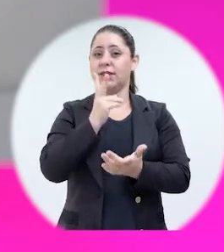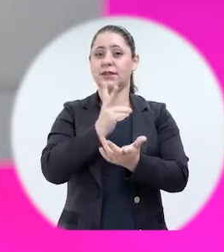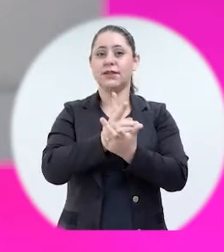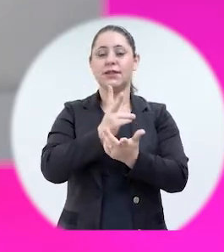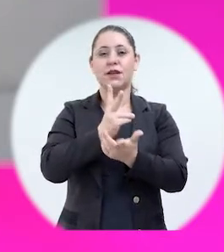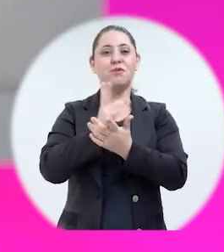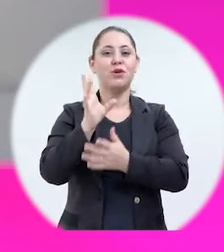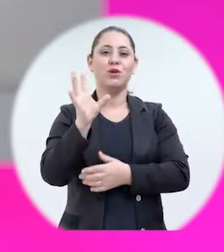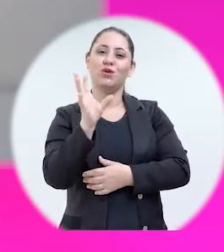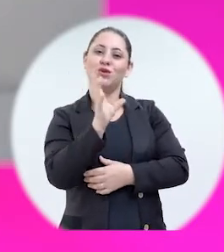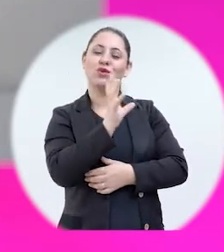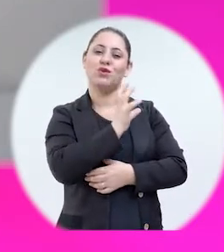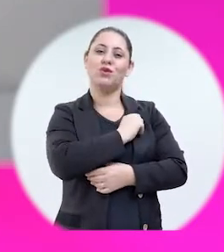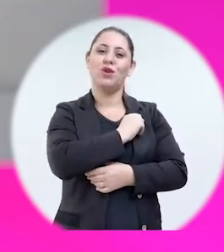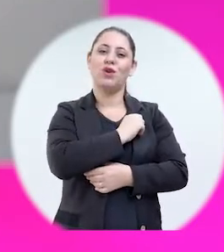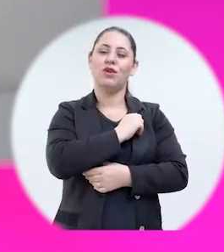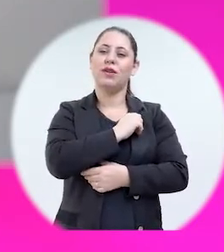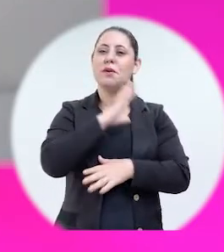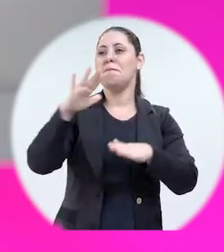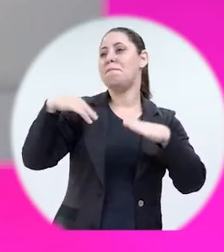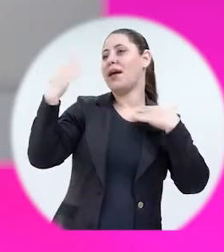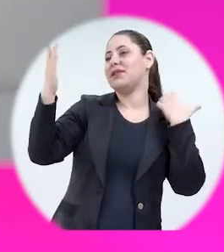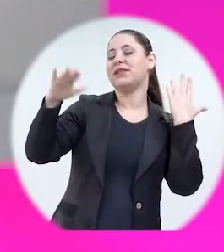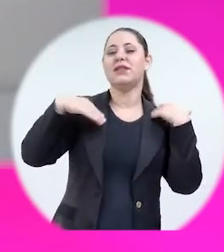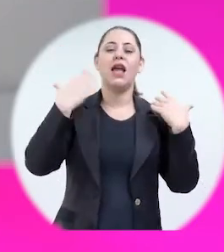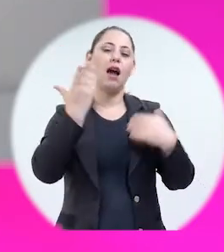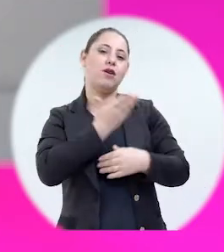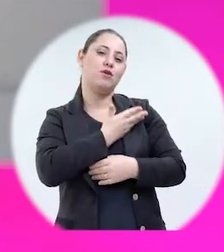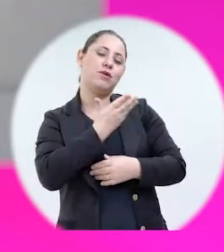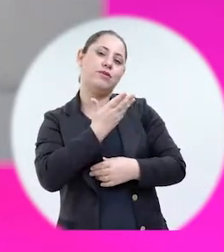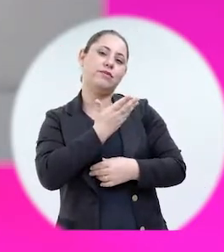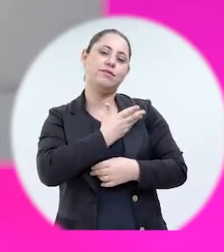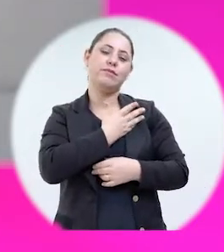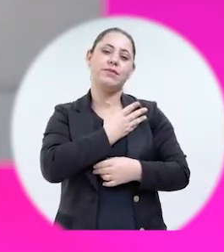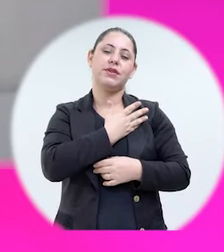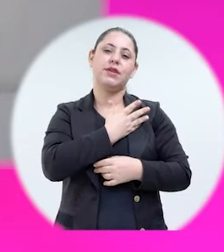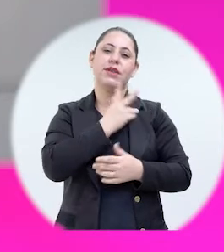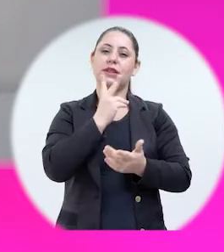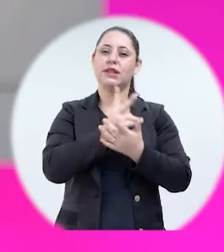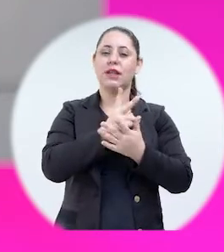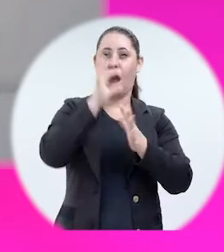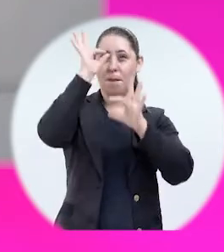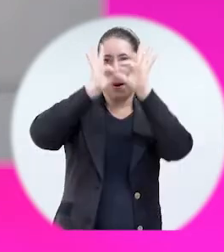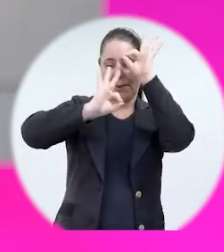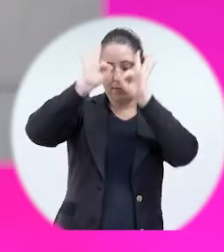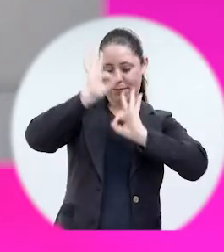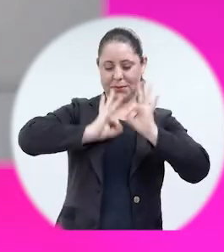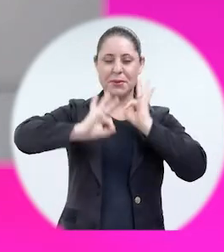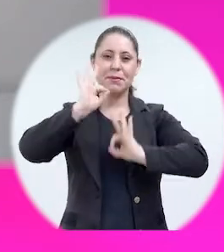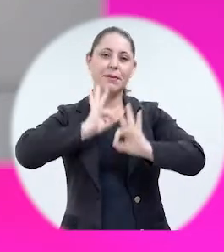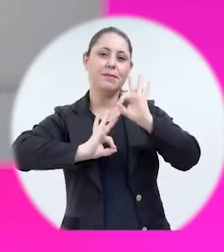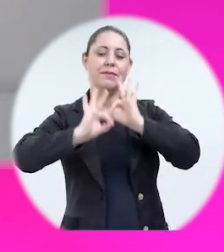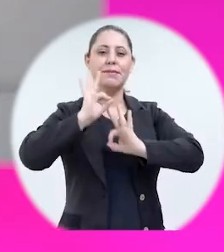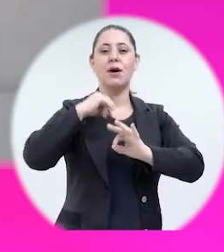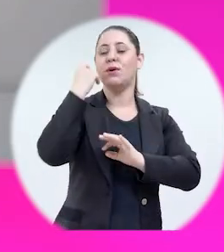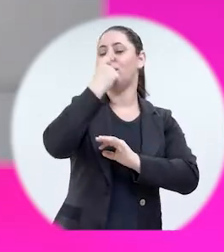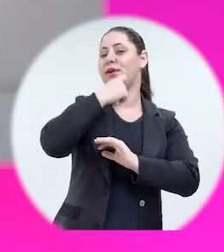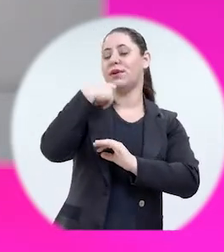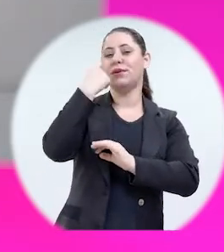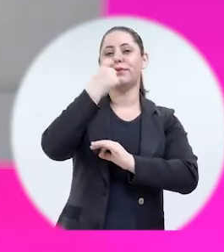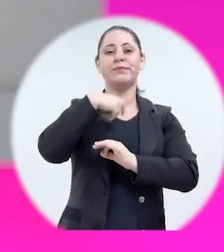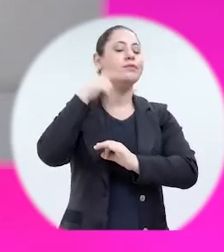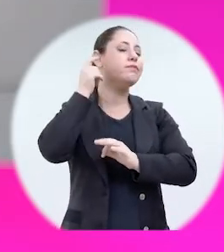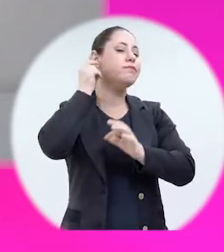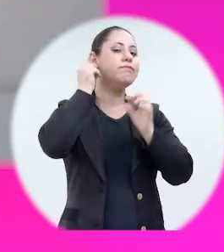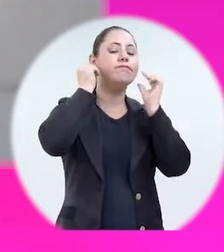que sempre gostou de sair com as amigas, de passear, sempre gostou de se arrumar, de passar